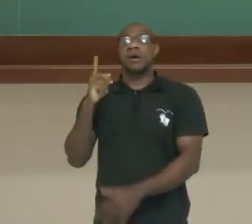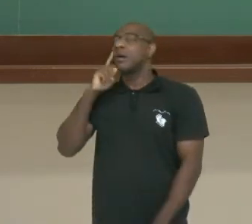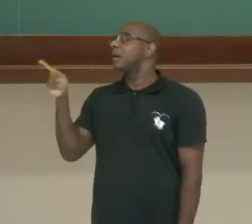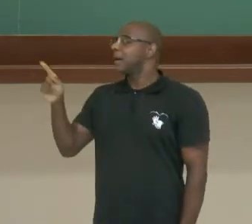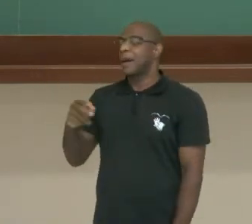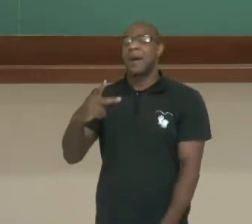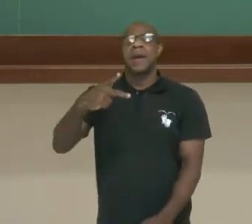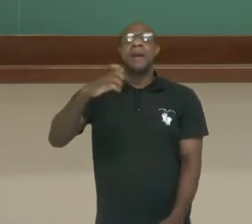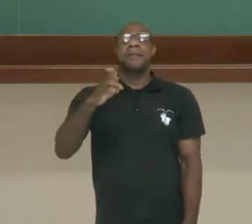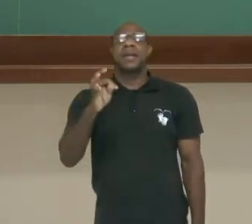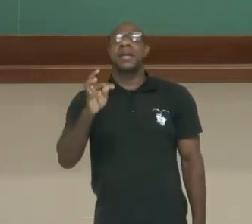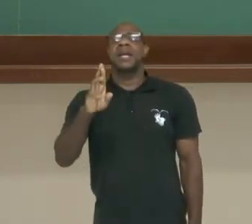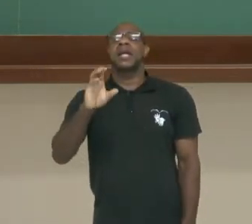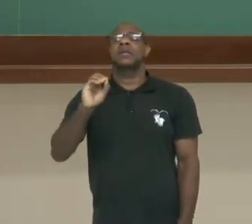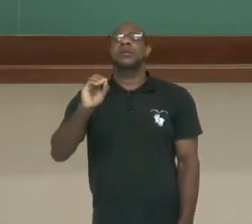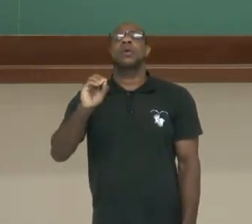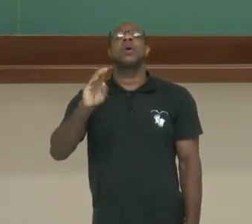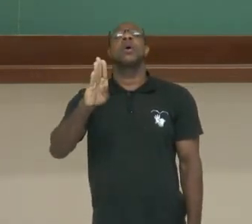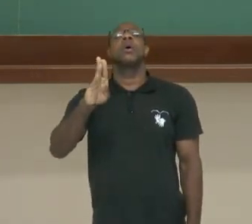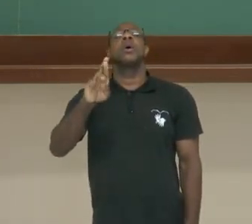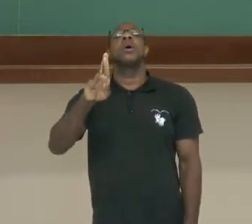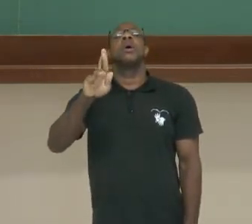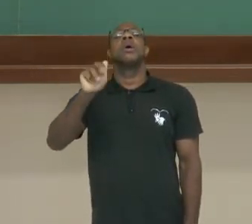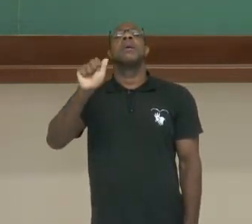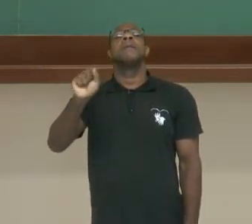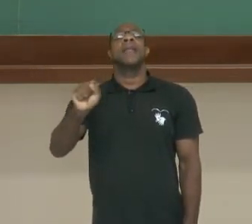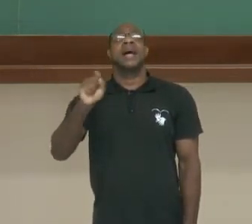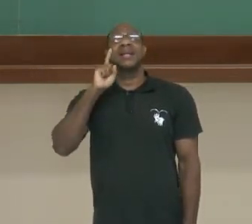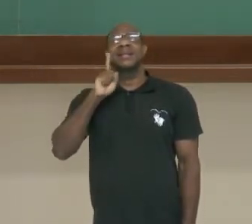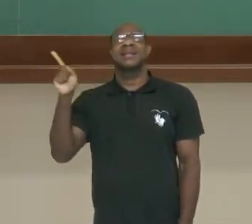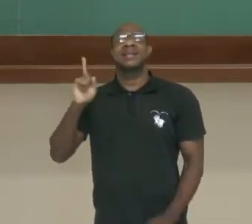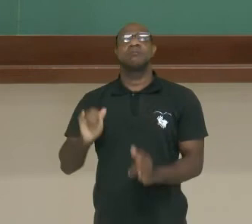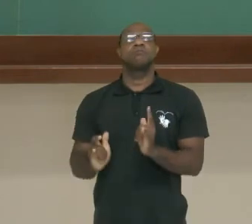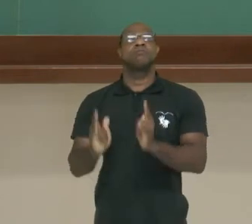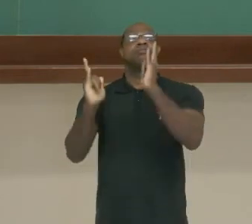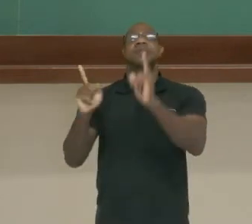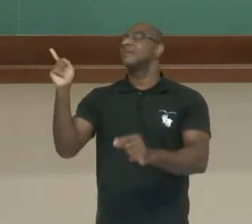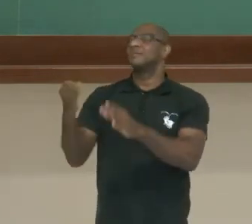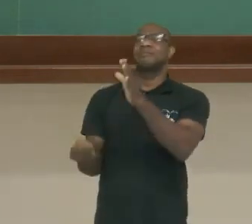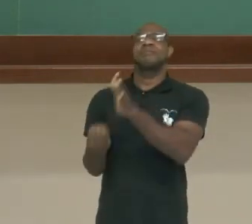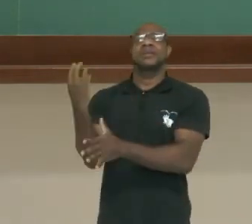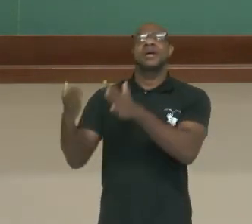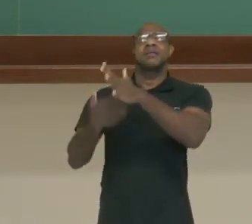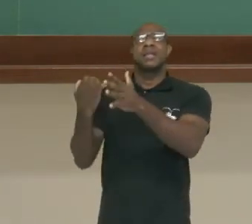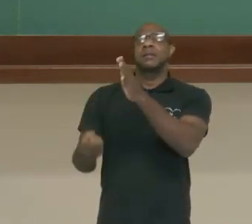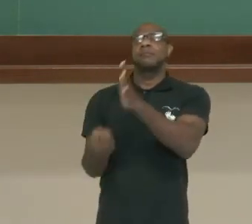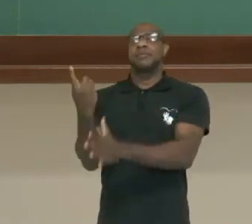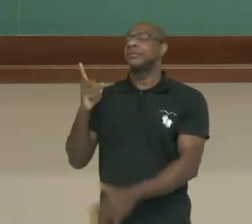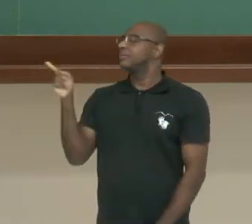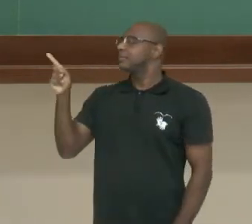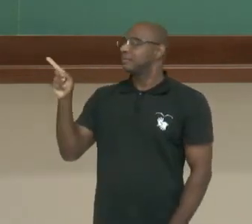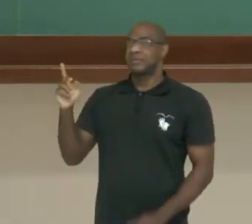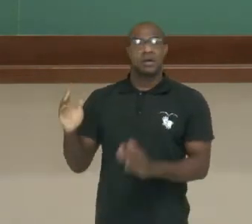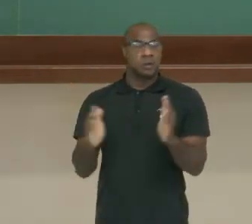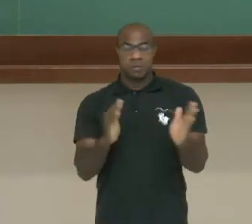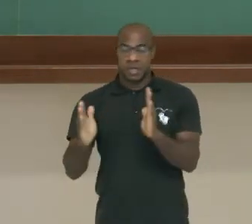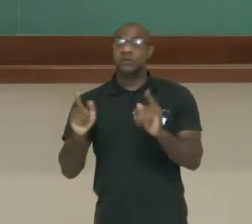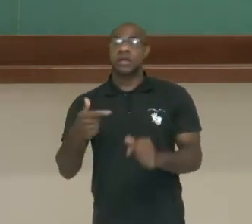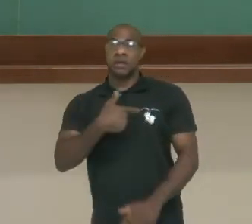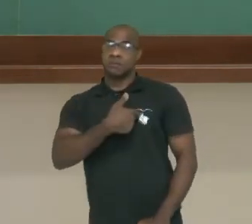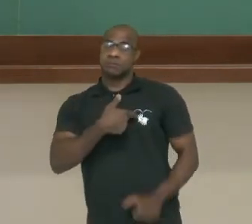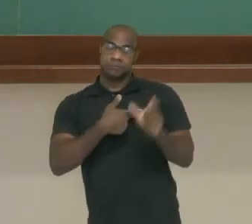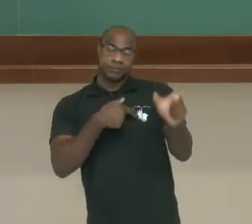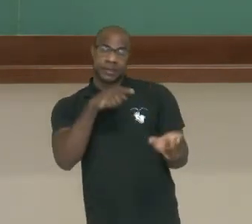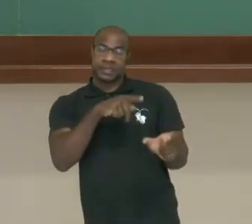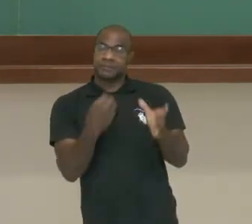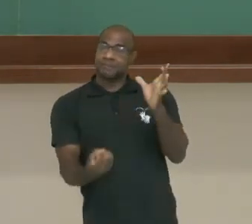que deveria ter o monopólio sobre a exploração e comercialização do petróleo brasileiro.